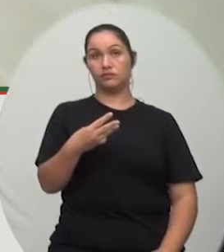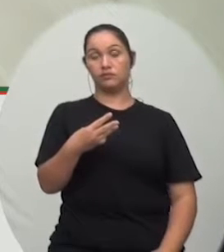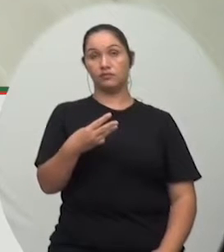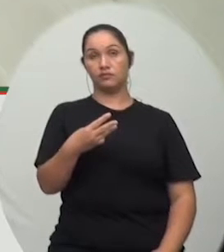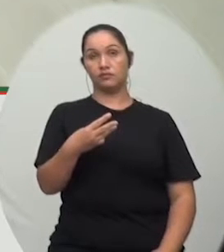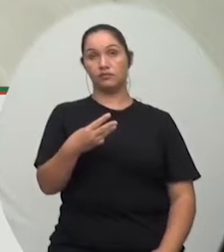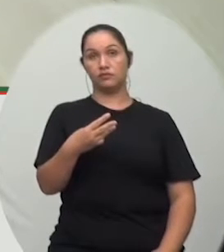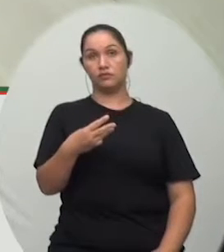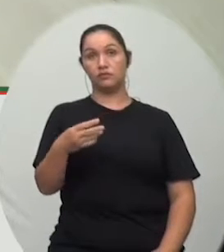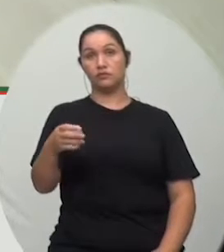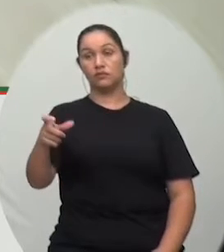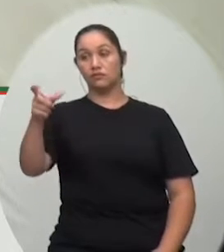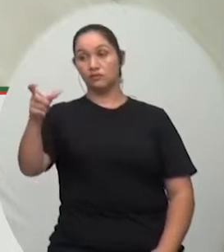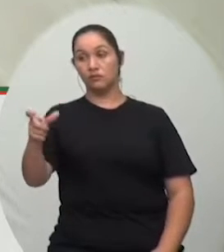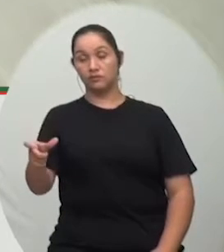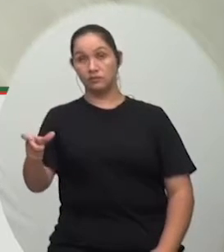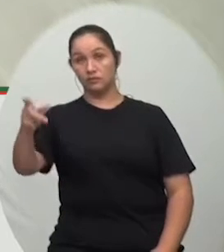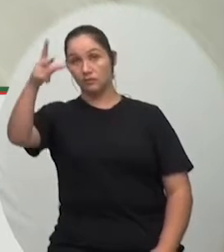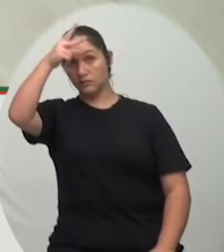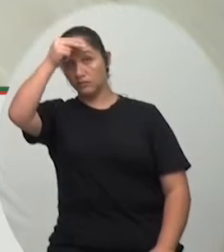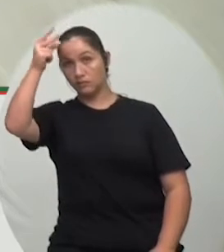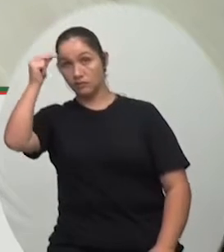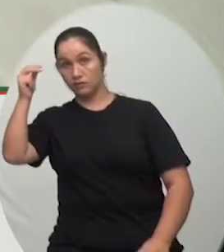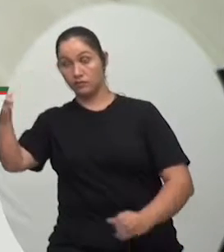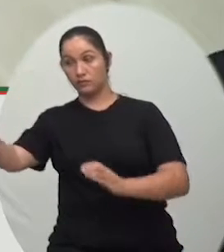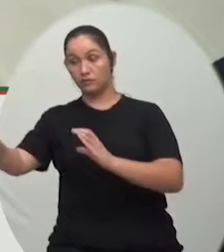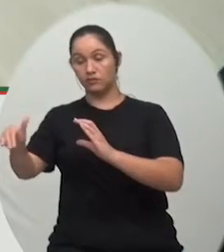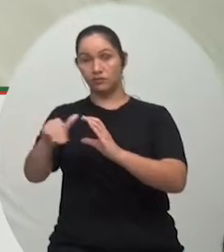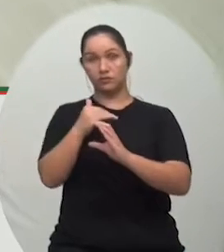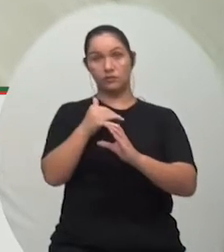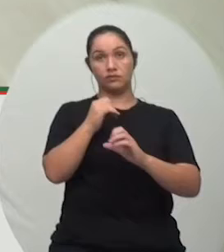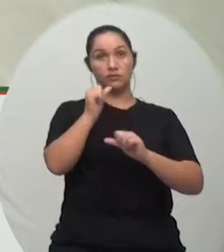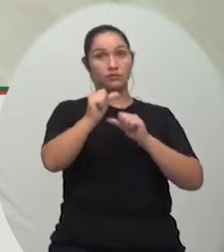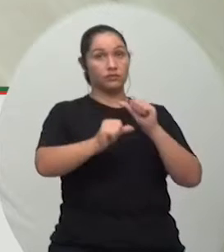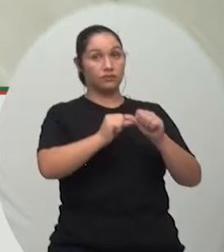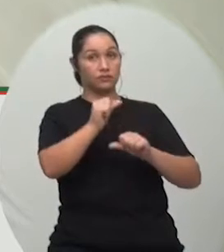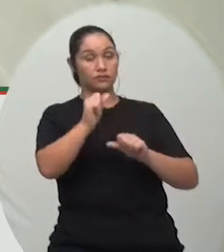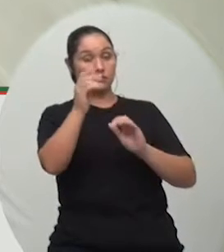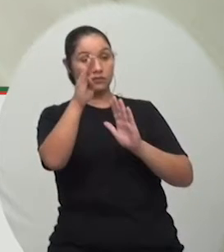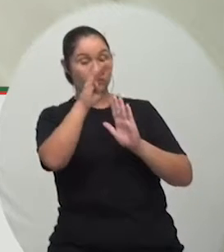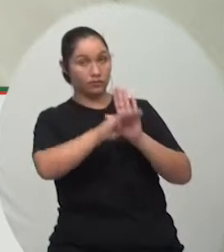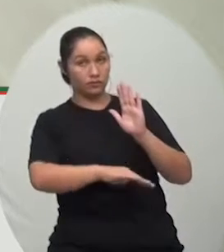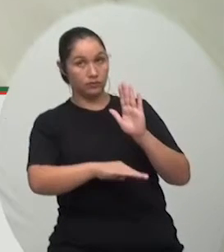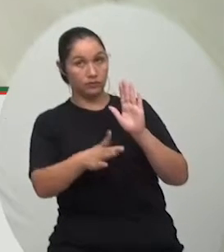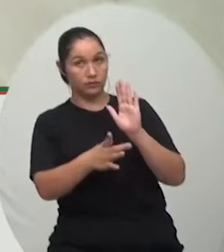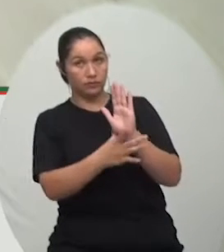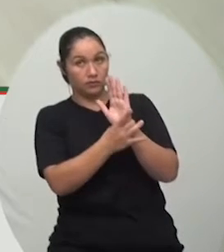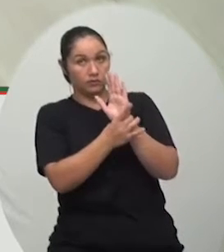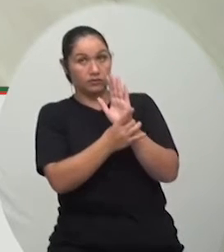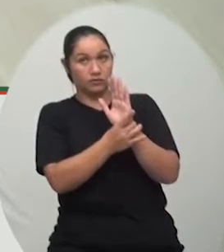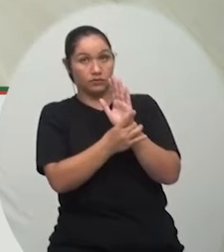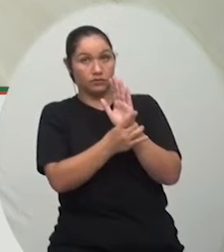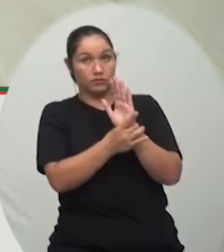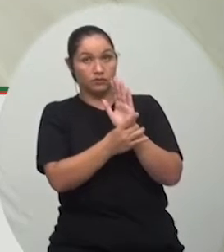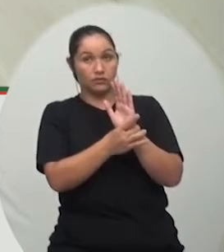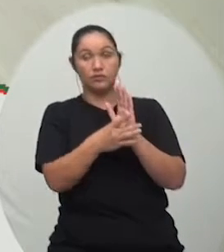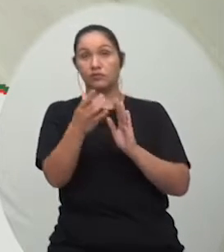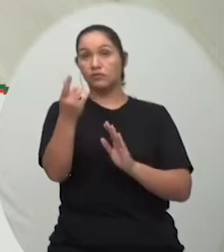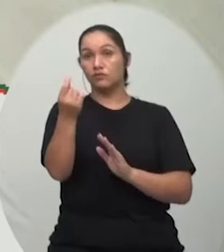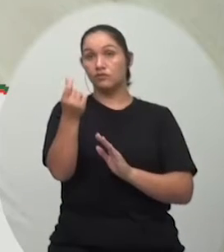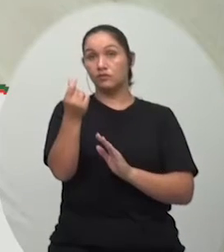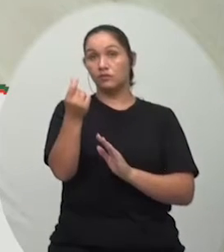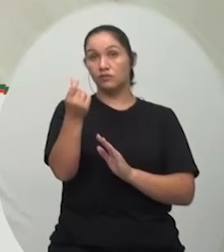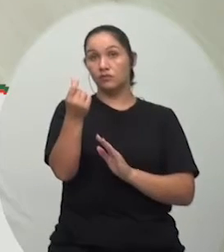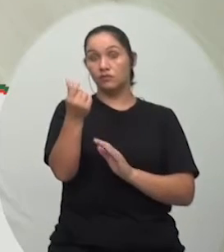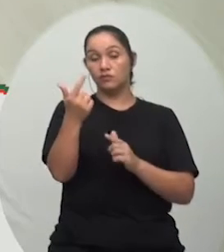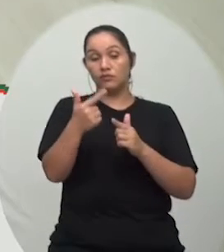PE 03/19, encaminhado pelo prefeito municipal, que altera o programa de garantia de renda familiar mínima para as famílias em